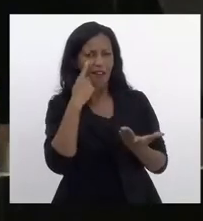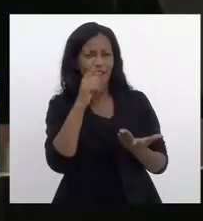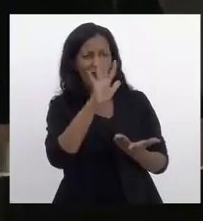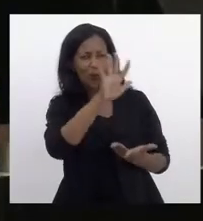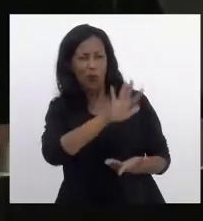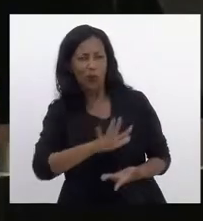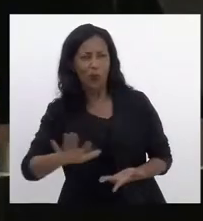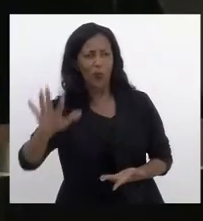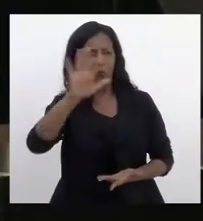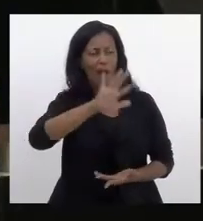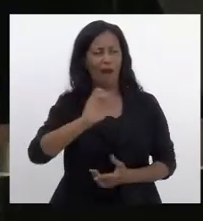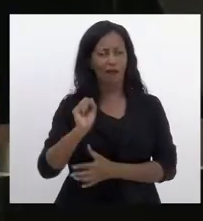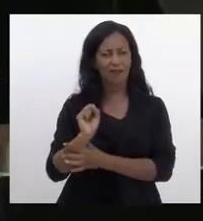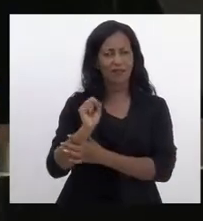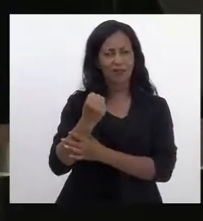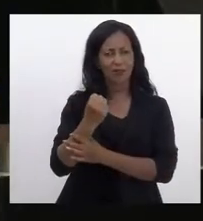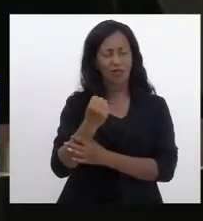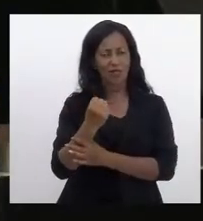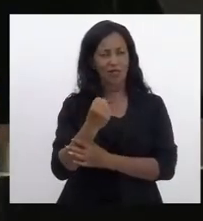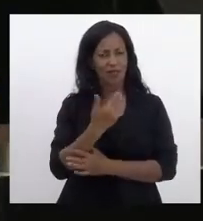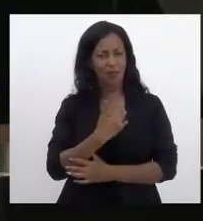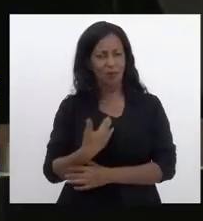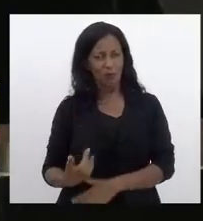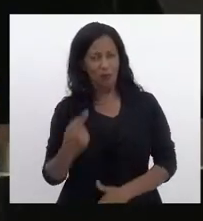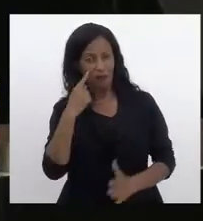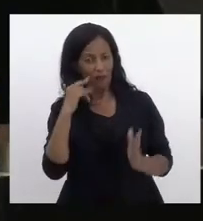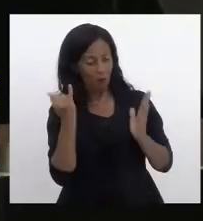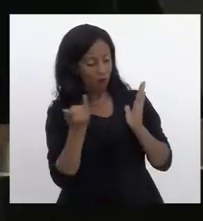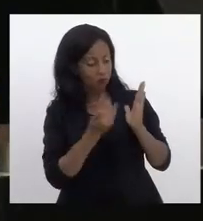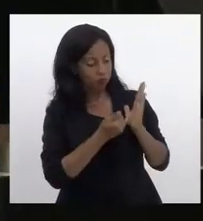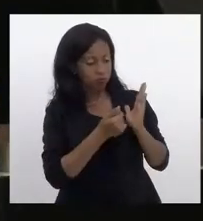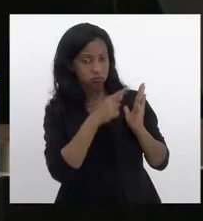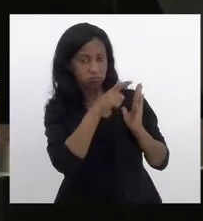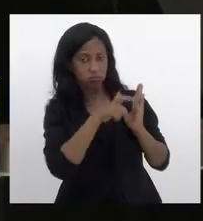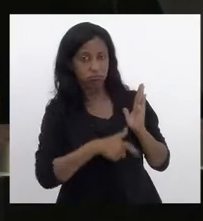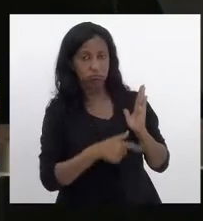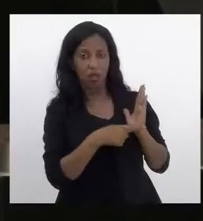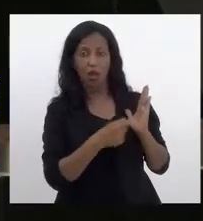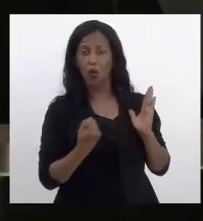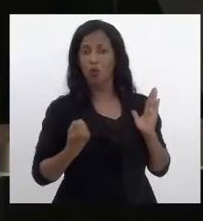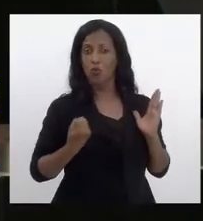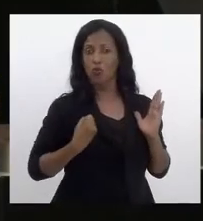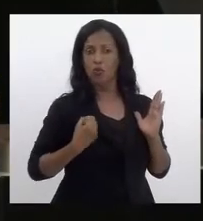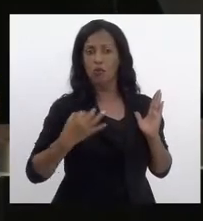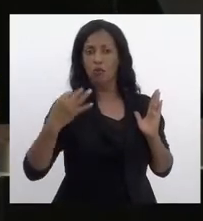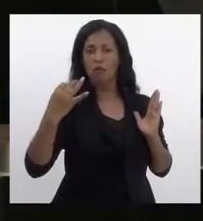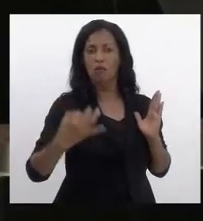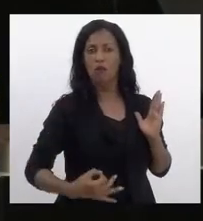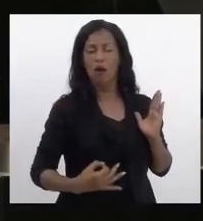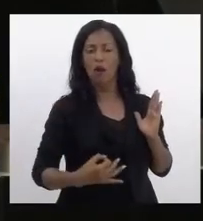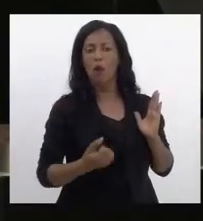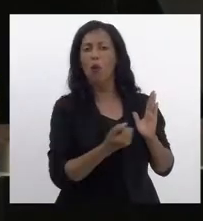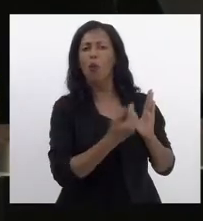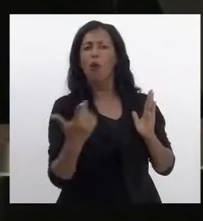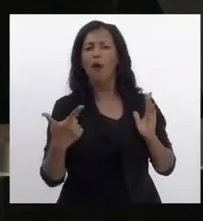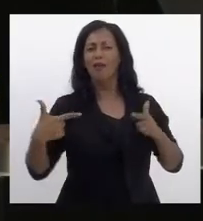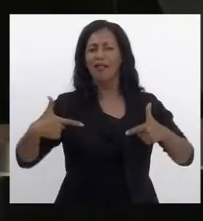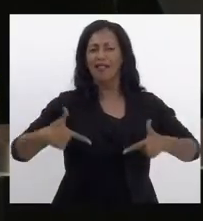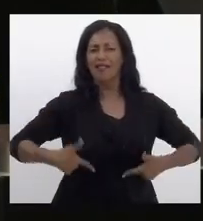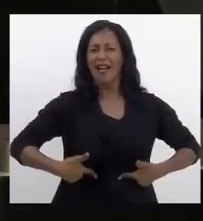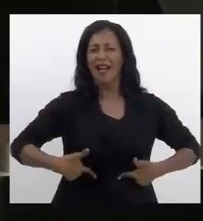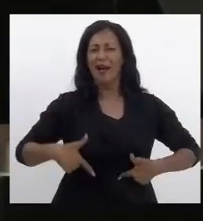da segurança pública publicado pelo ISPE para ver o número expressivo de apreensão de armas, o